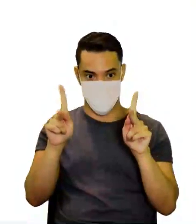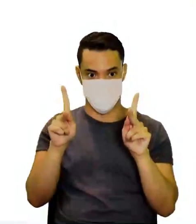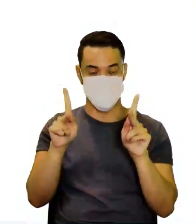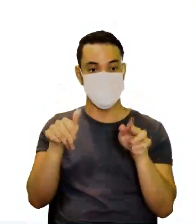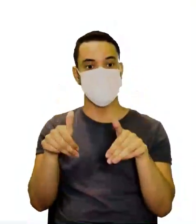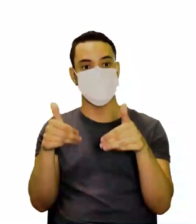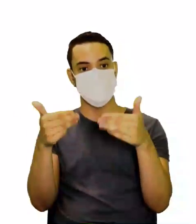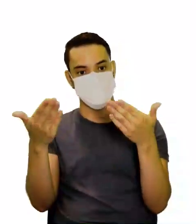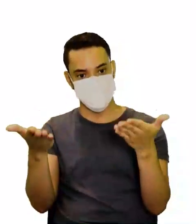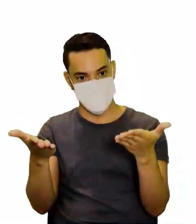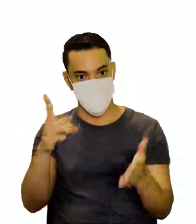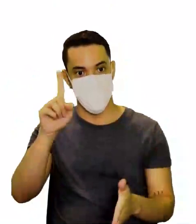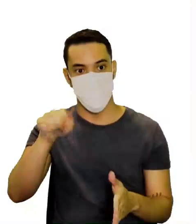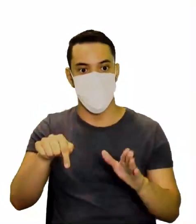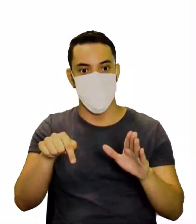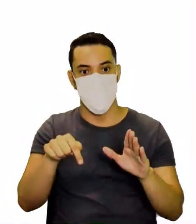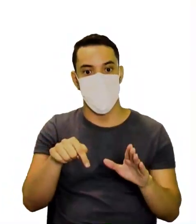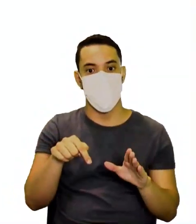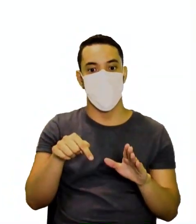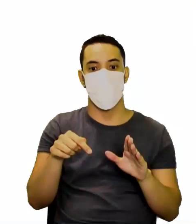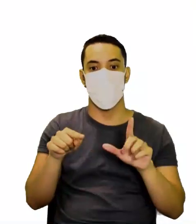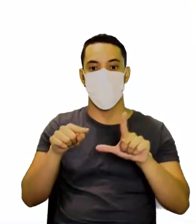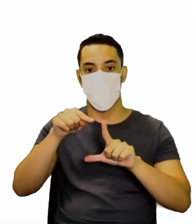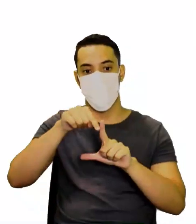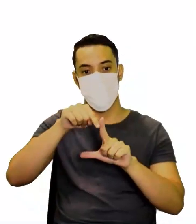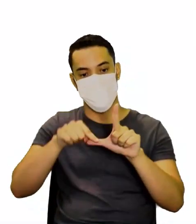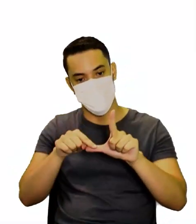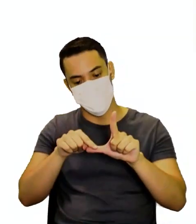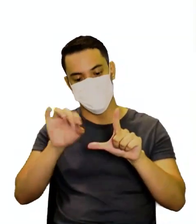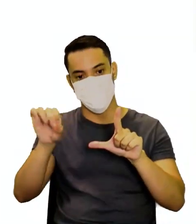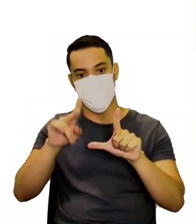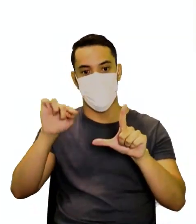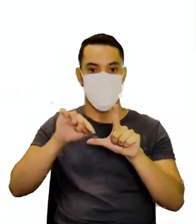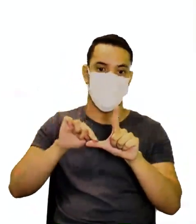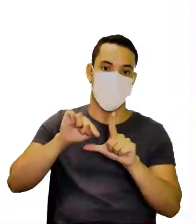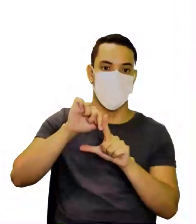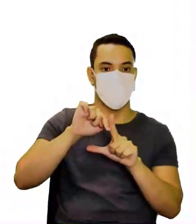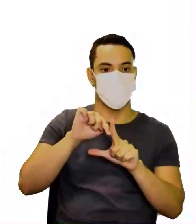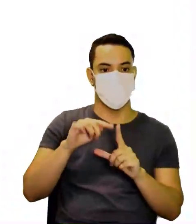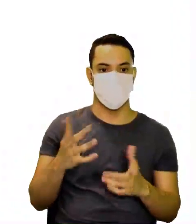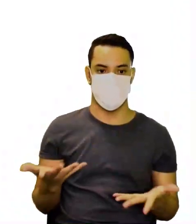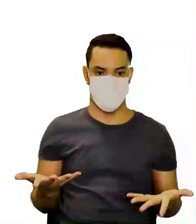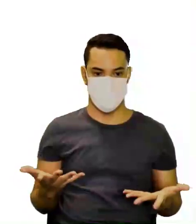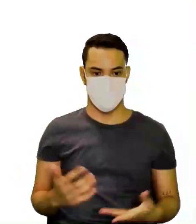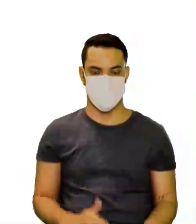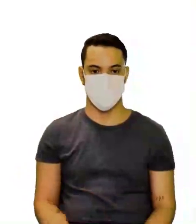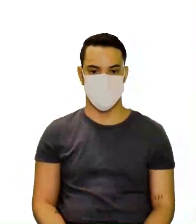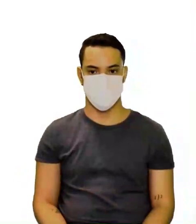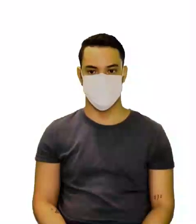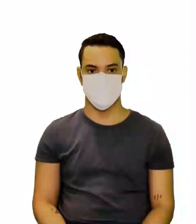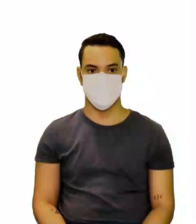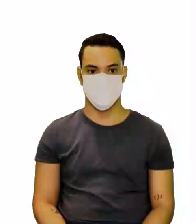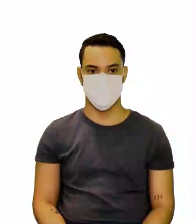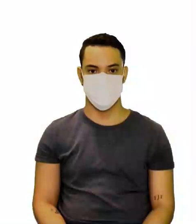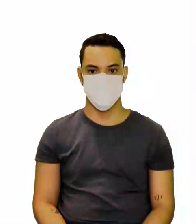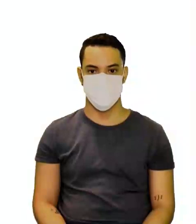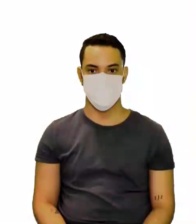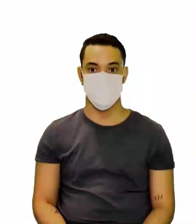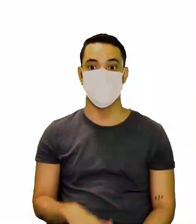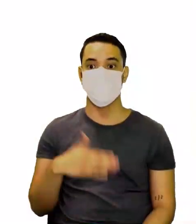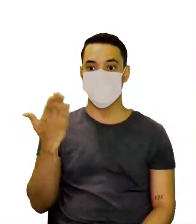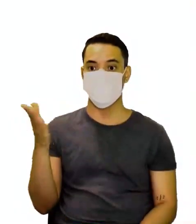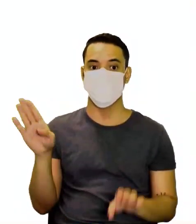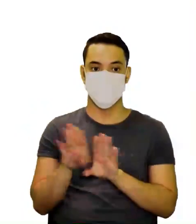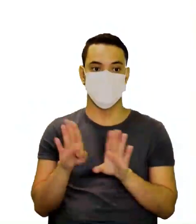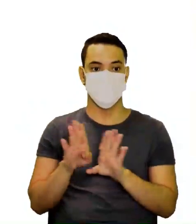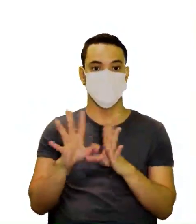Então, nesse caso, ou é uma reta inclinada para cima ou inclinada para baixo, tá bom? E nesse caso aqui, ela